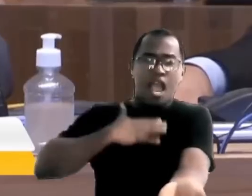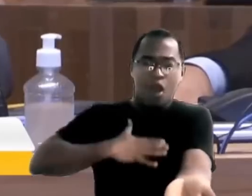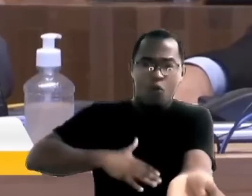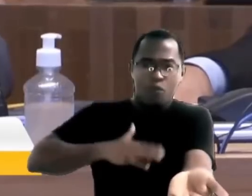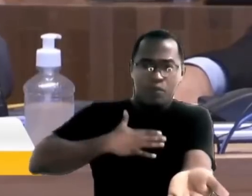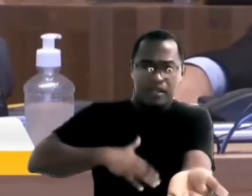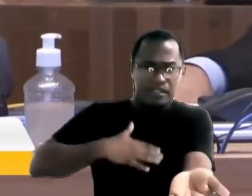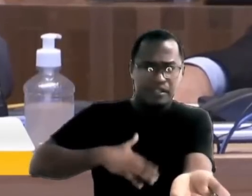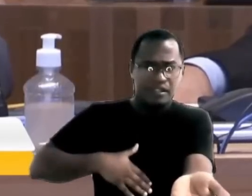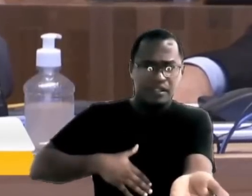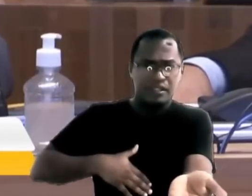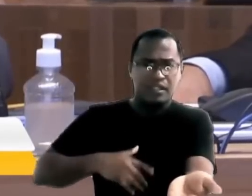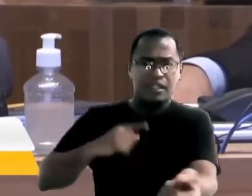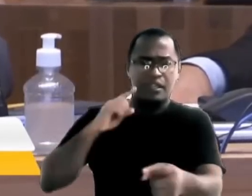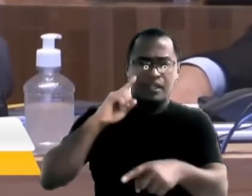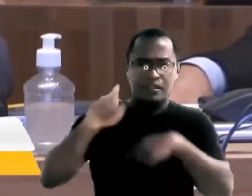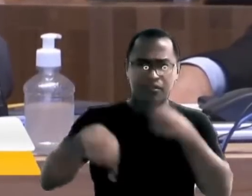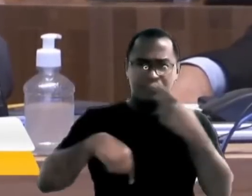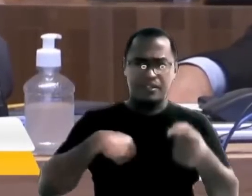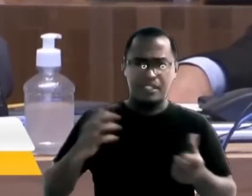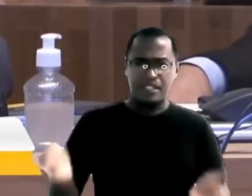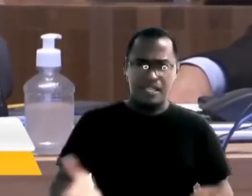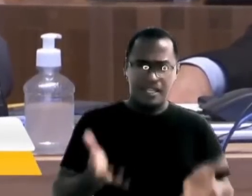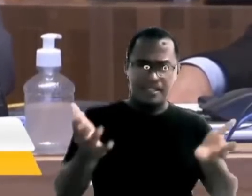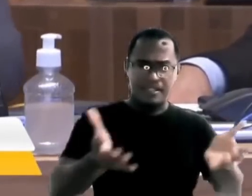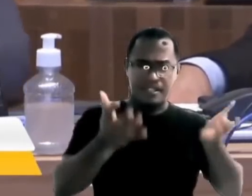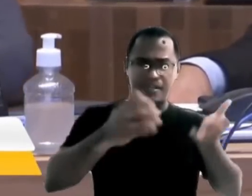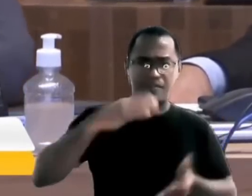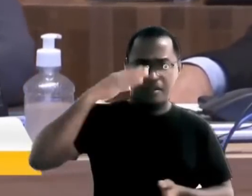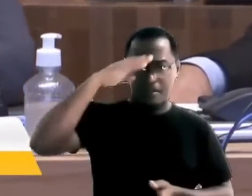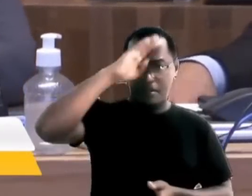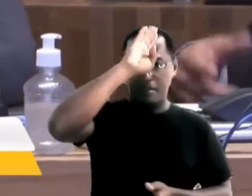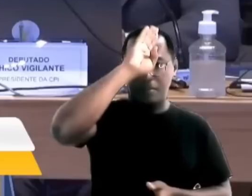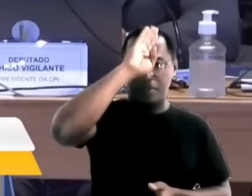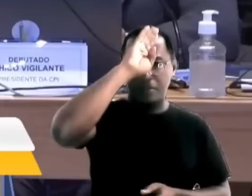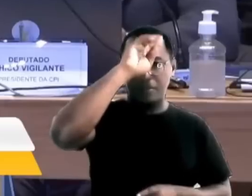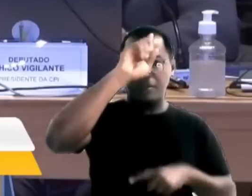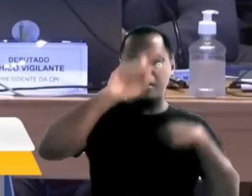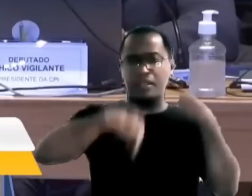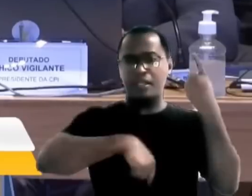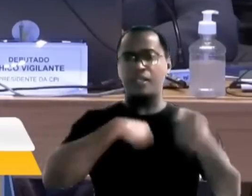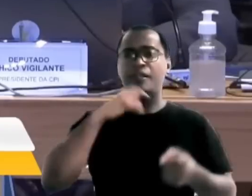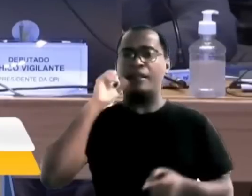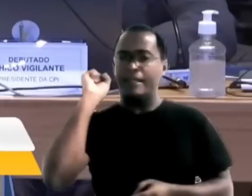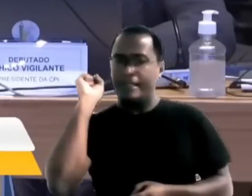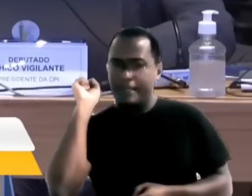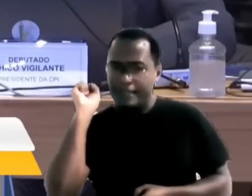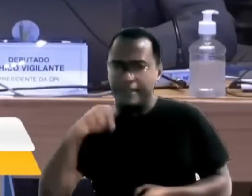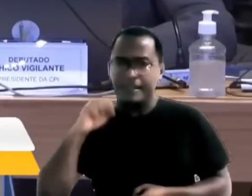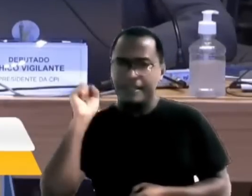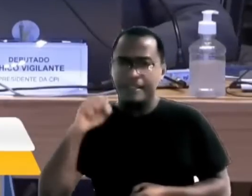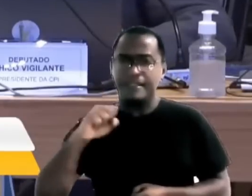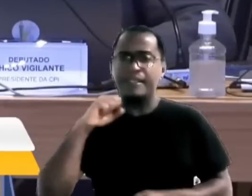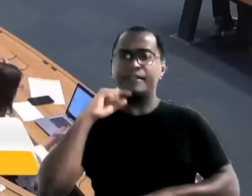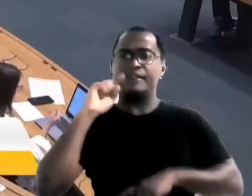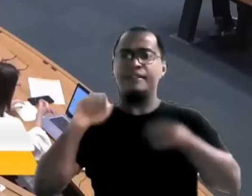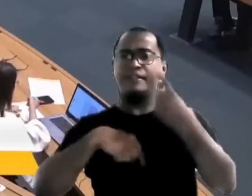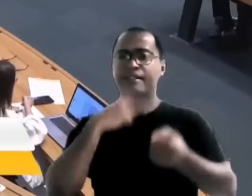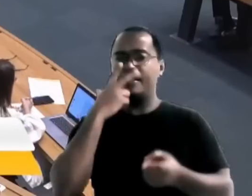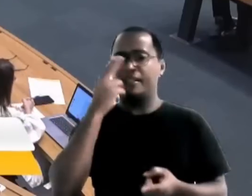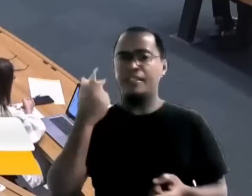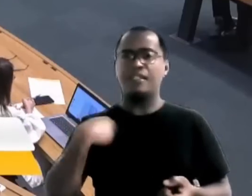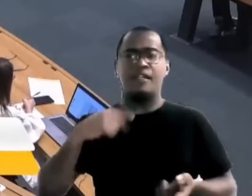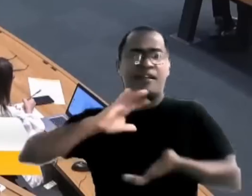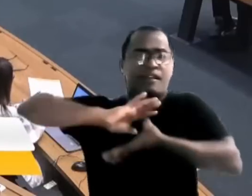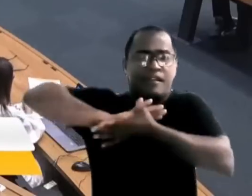levaria o ex-presidente a tomar uma atitude impensada e drástica? Eu vou passar o áudio e em seguida o senhor responde. Por